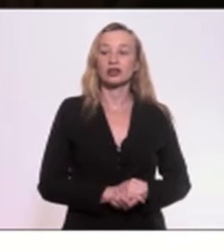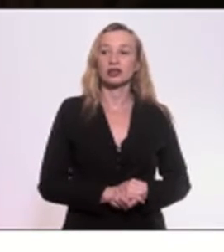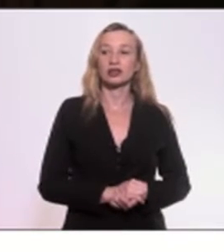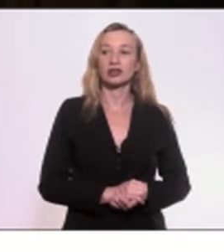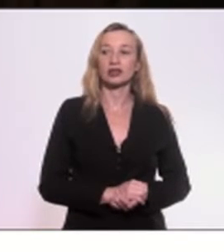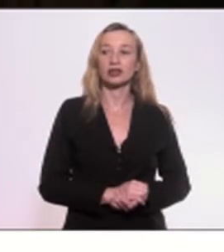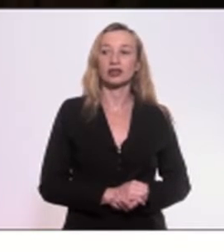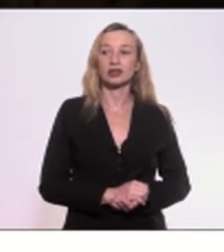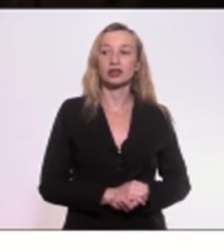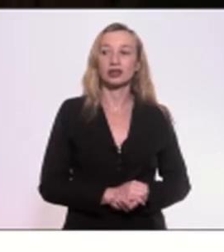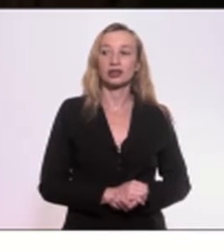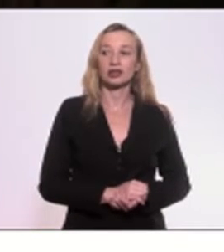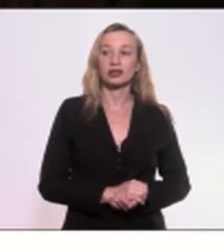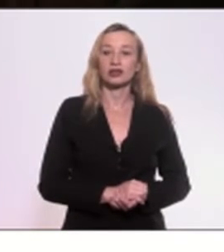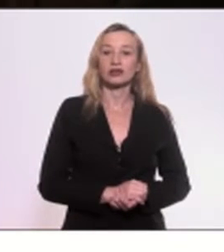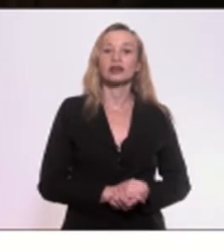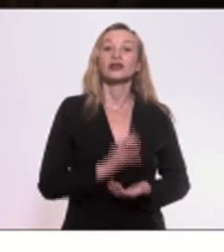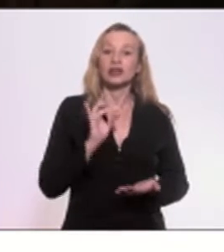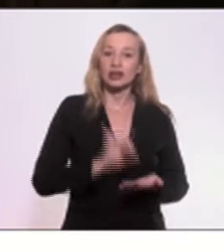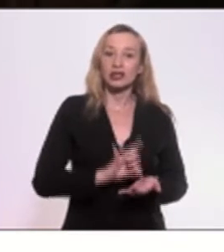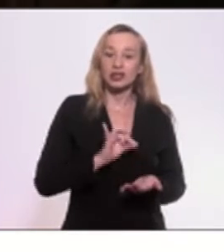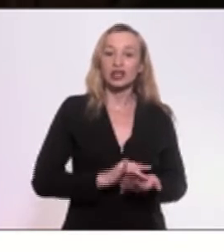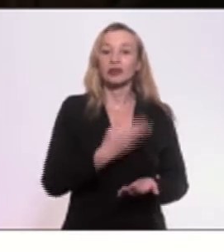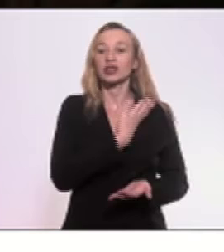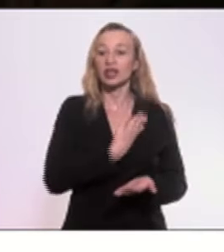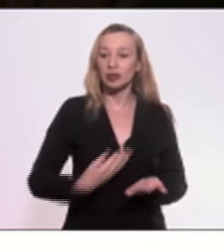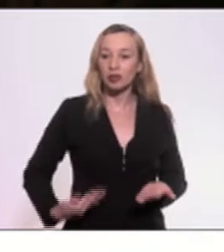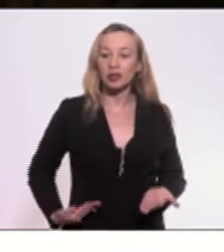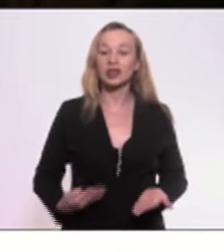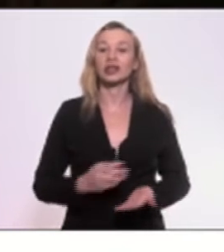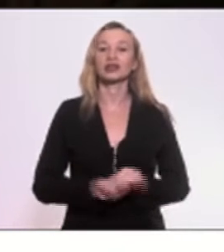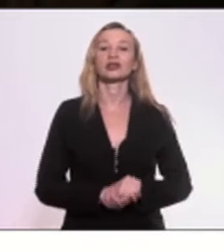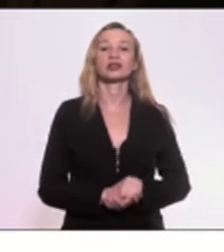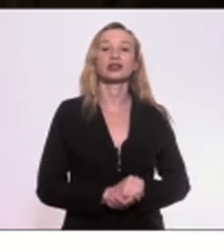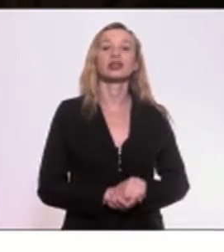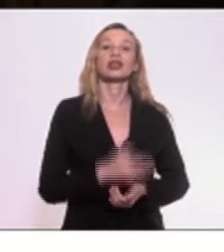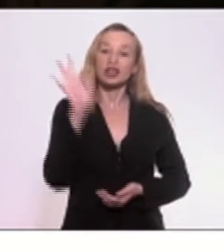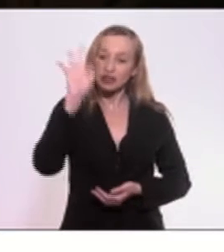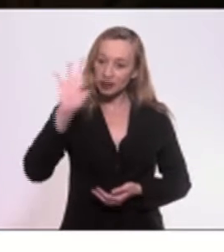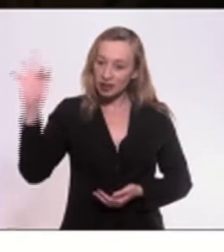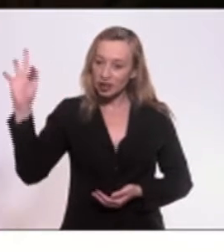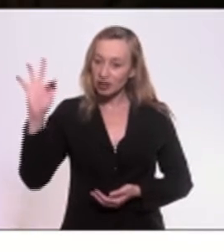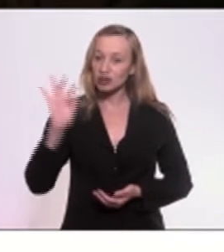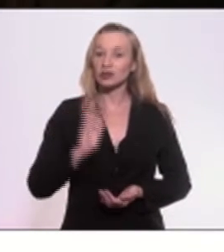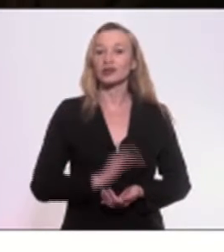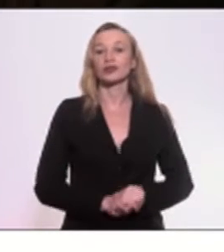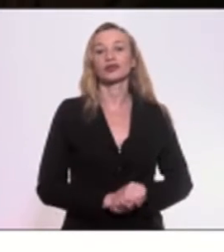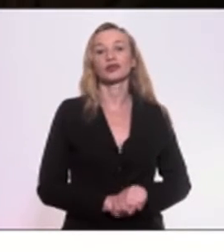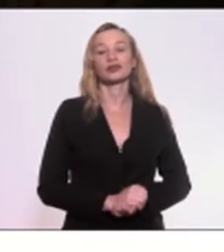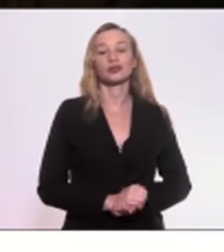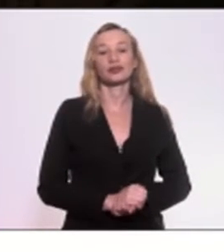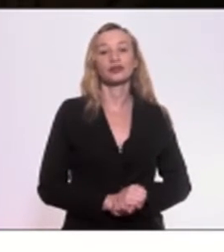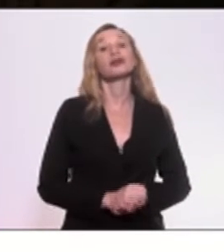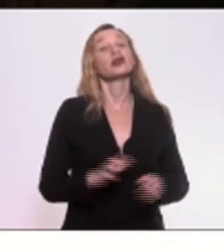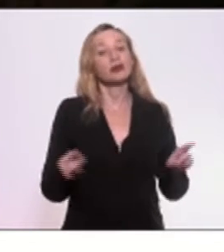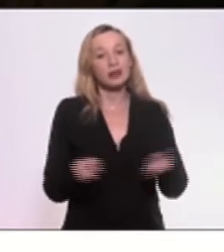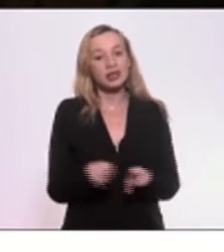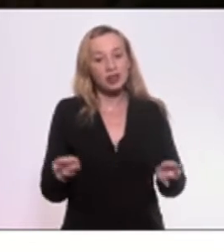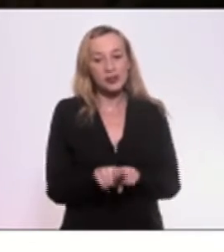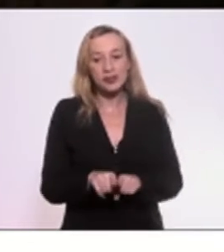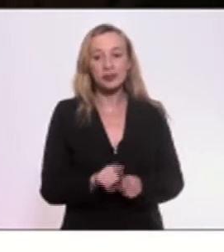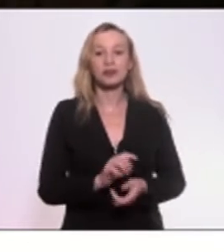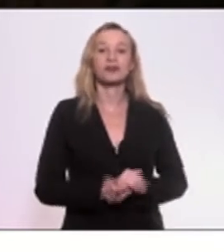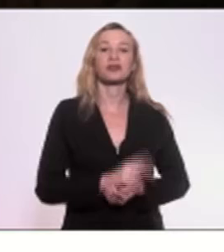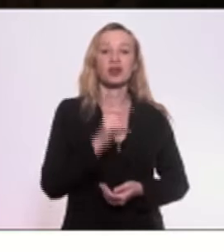que seja realmente republicano e federativo. Mas também estou